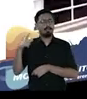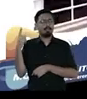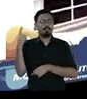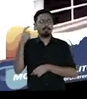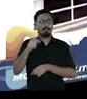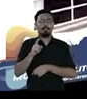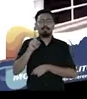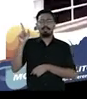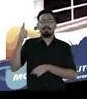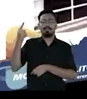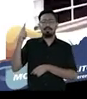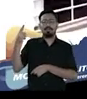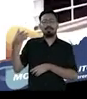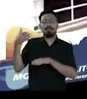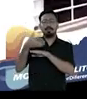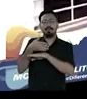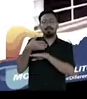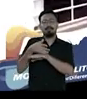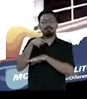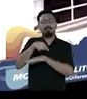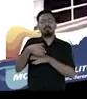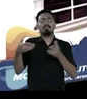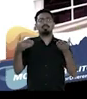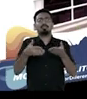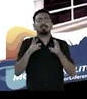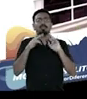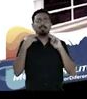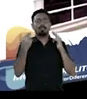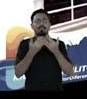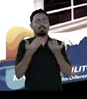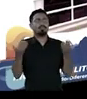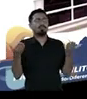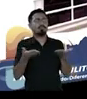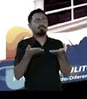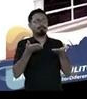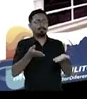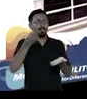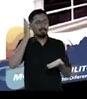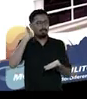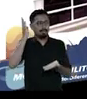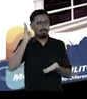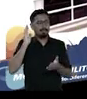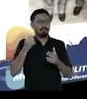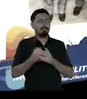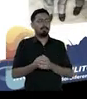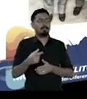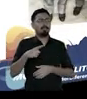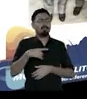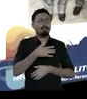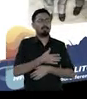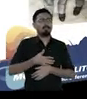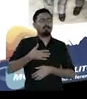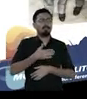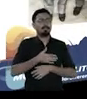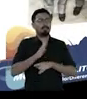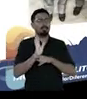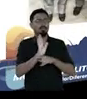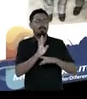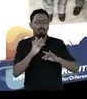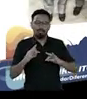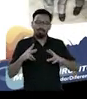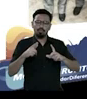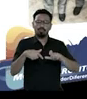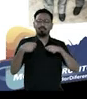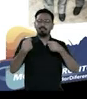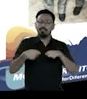estar participando com a gente nessa sessão de hoje aqui em Taubaté. Tinha satisfação em ajudar todos que necessitavam